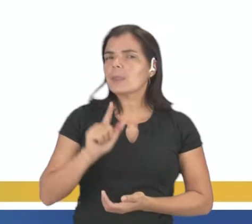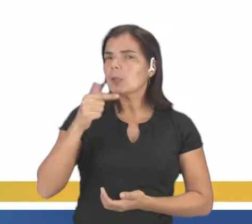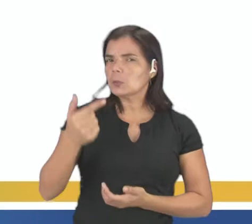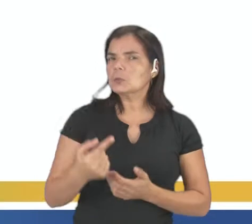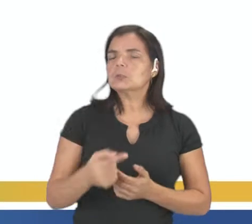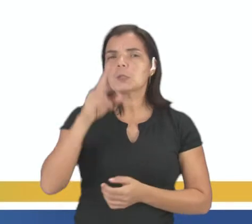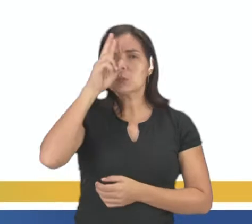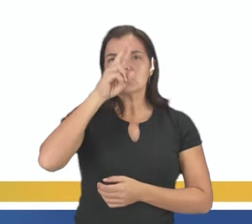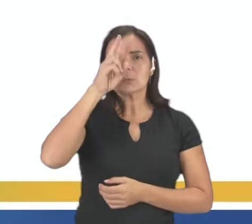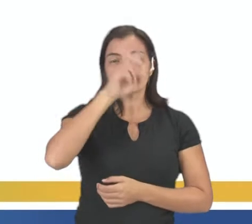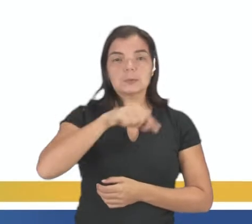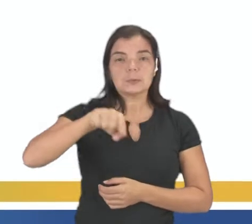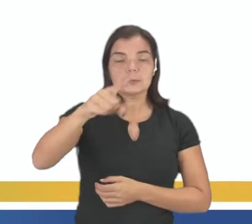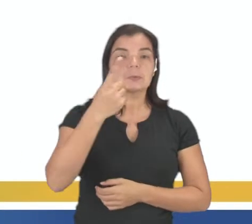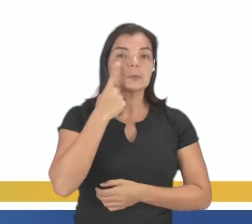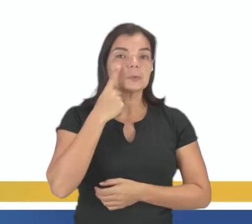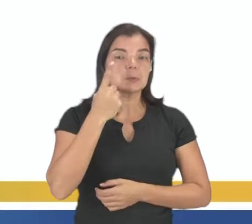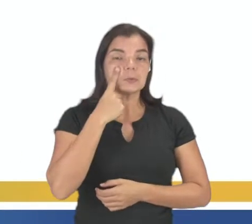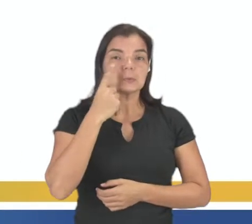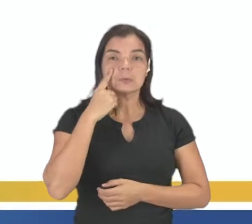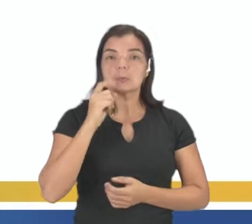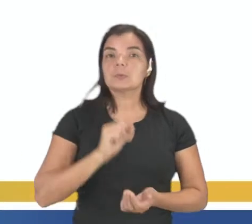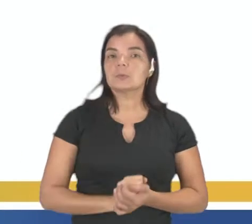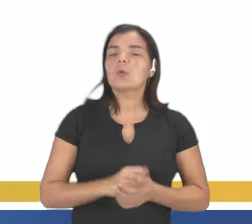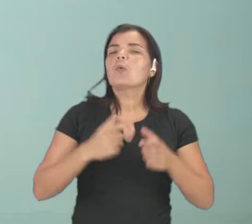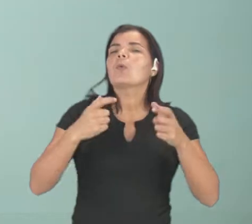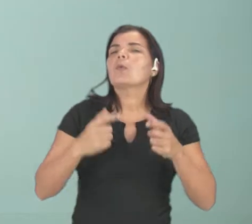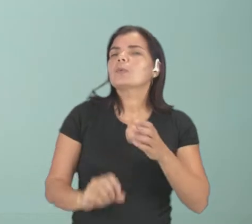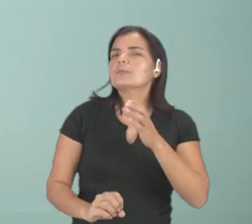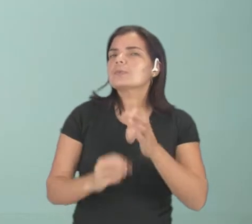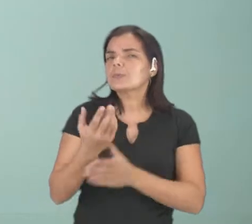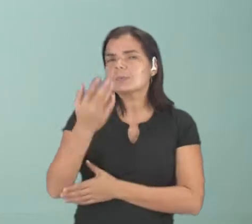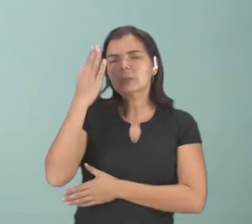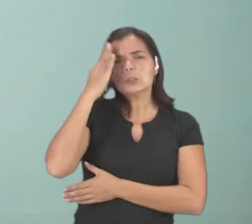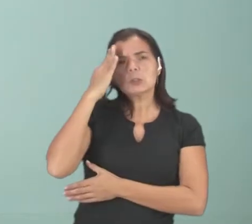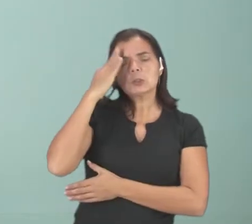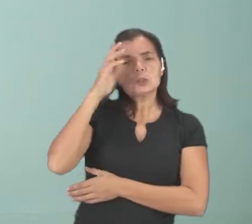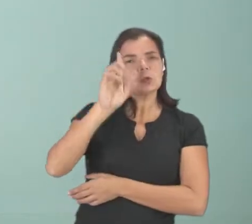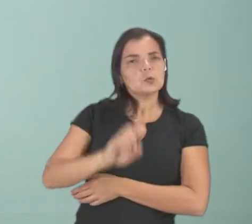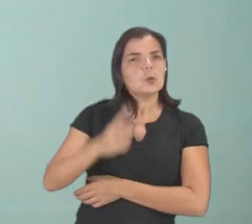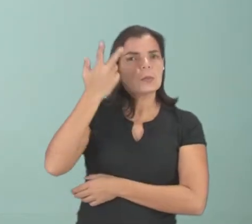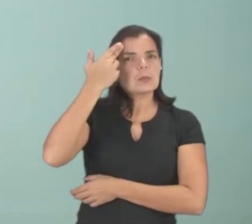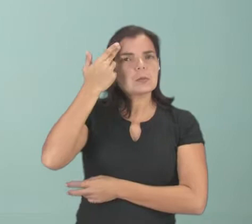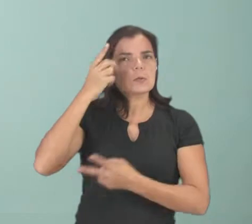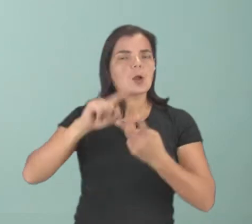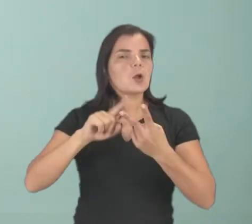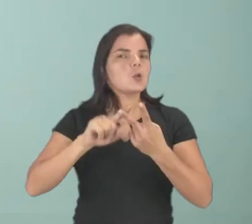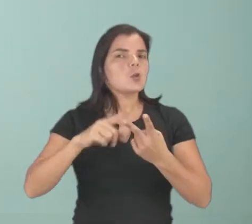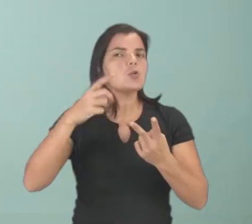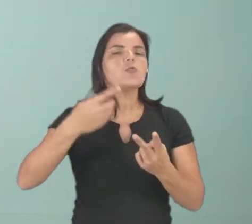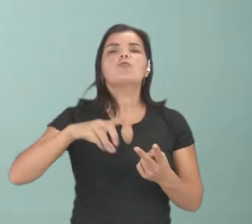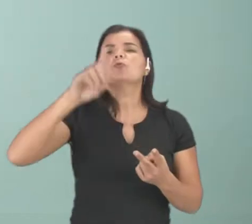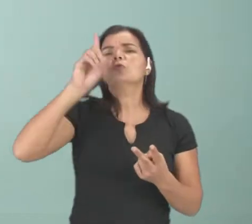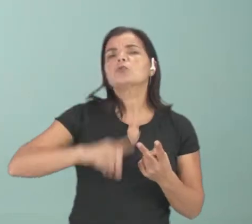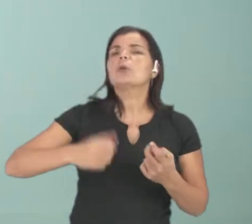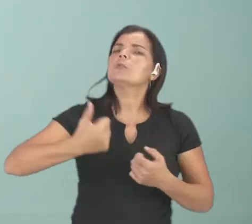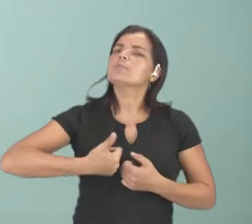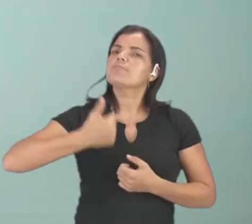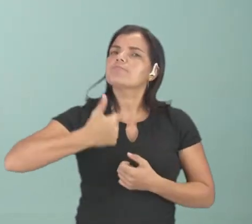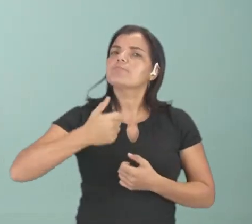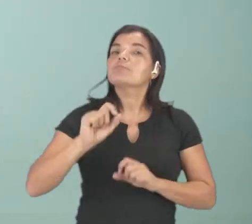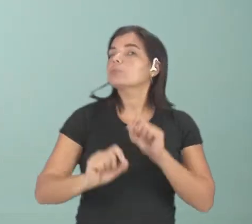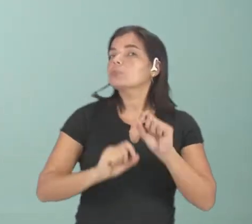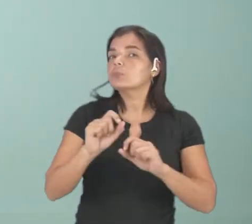tem uma historinha para vocês verem de onde vem essa concepção de direito natural e de direito positivo. O direito positivo